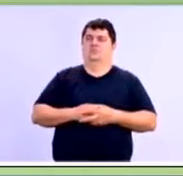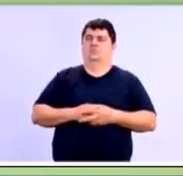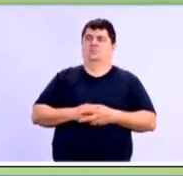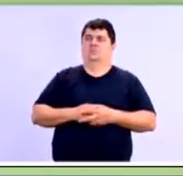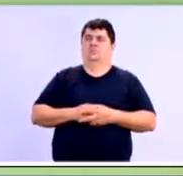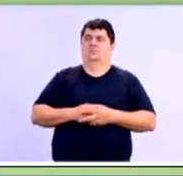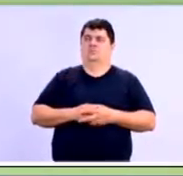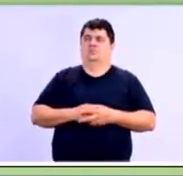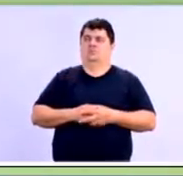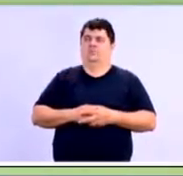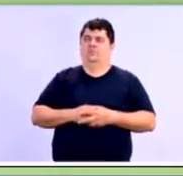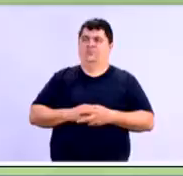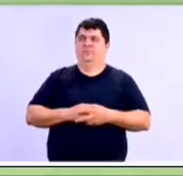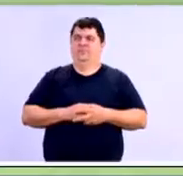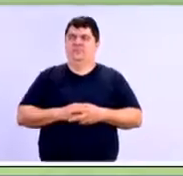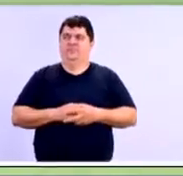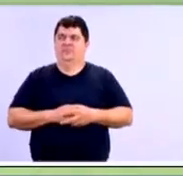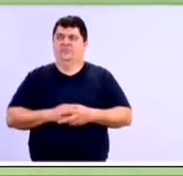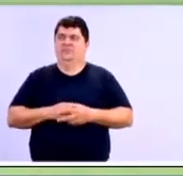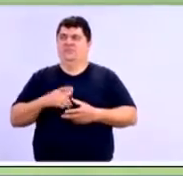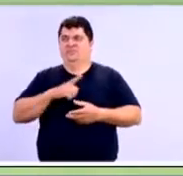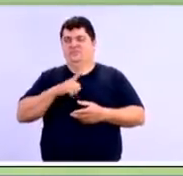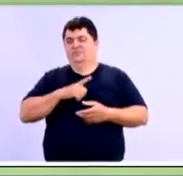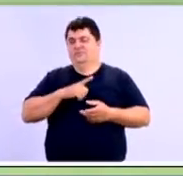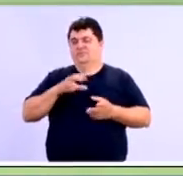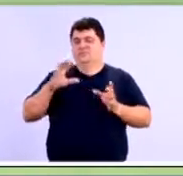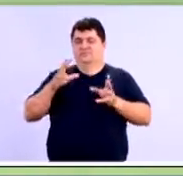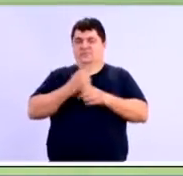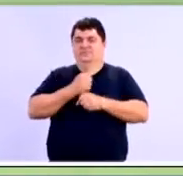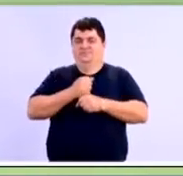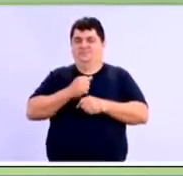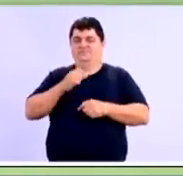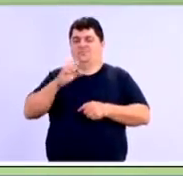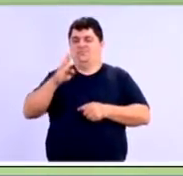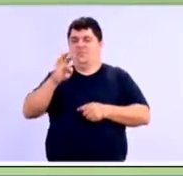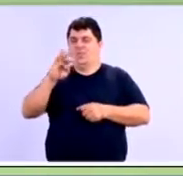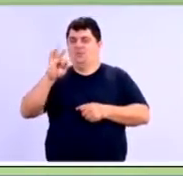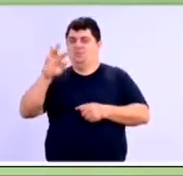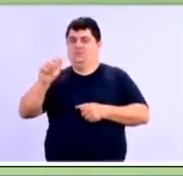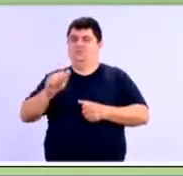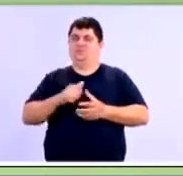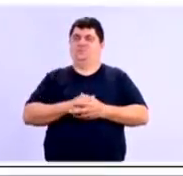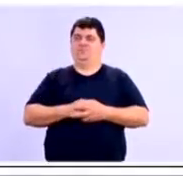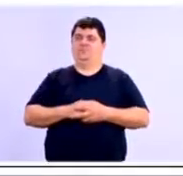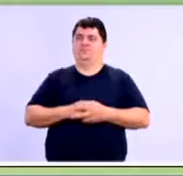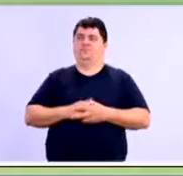E por incrível que pareça, é em parte a receita bruta. Ok?